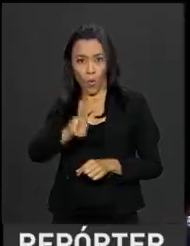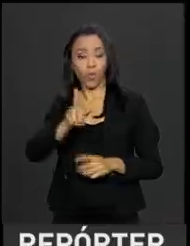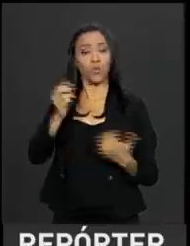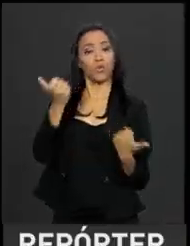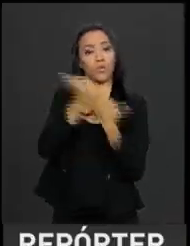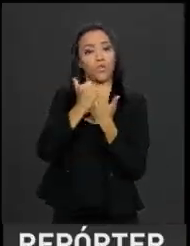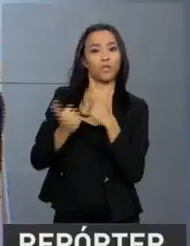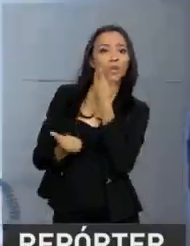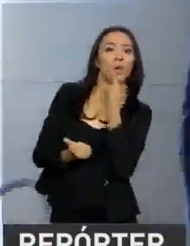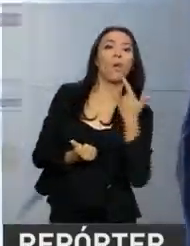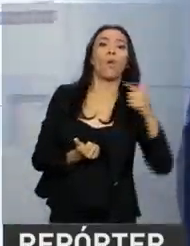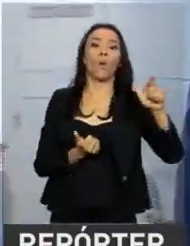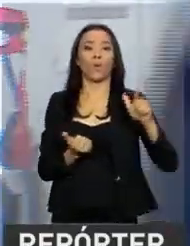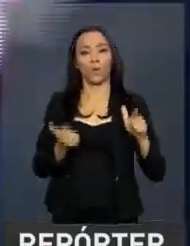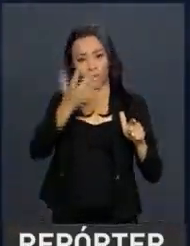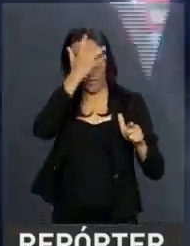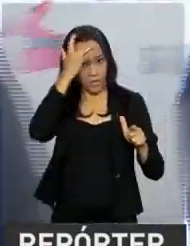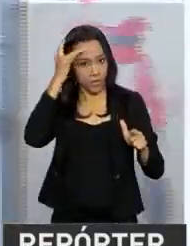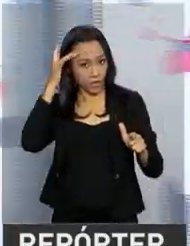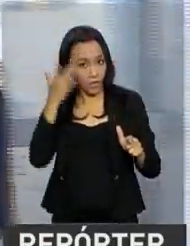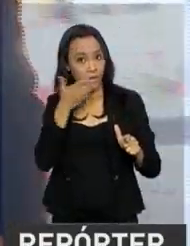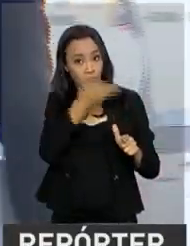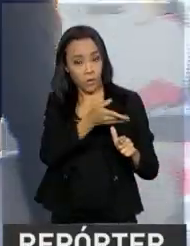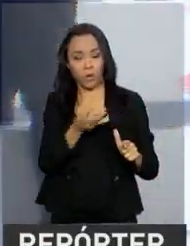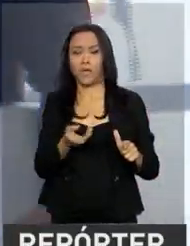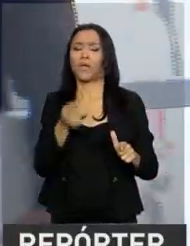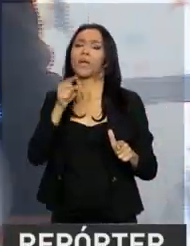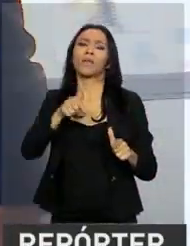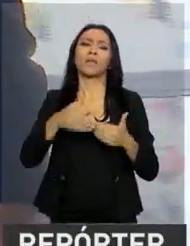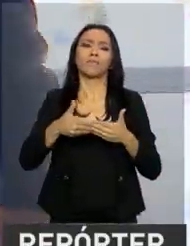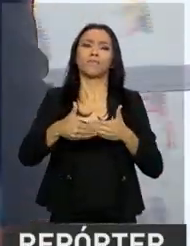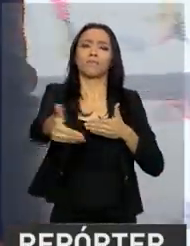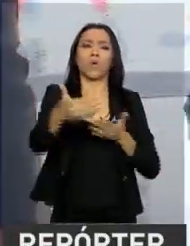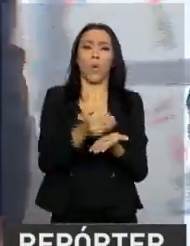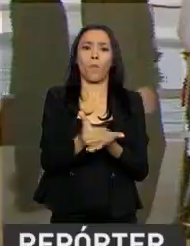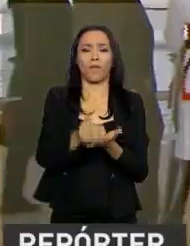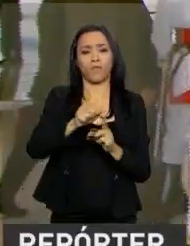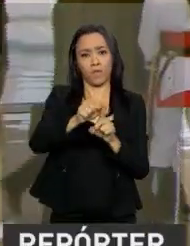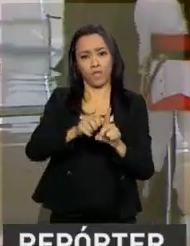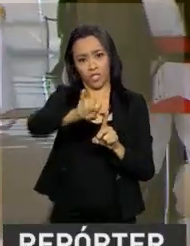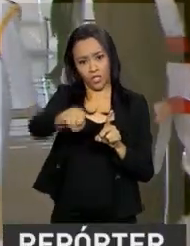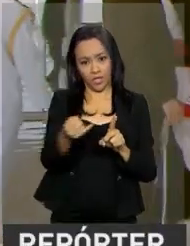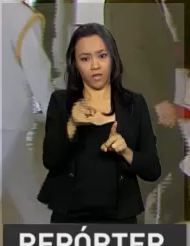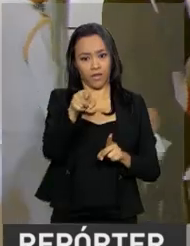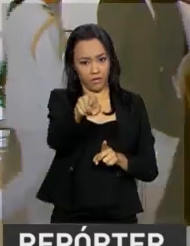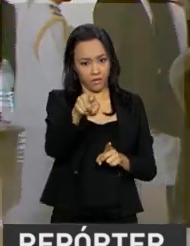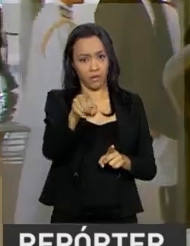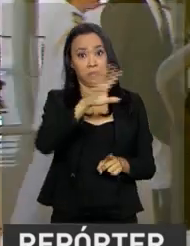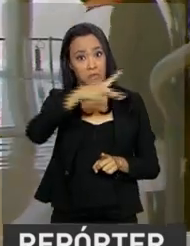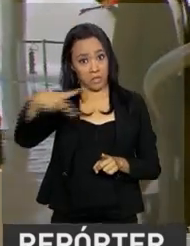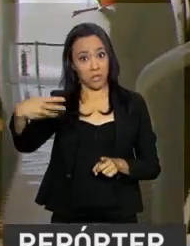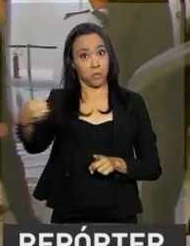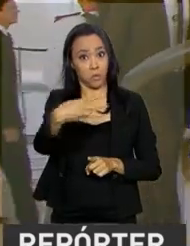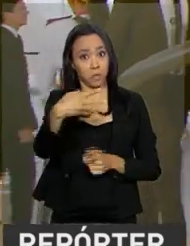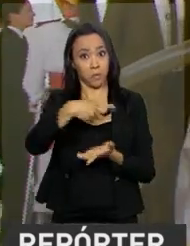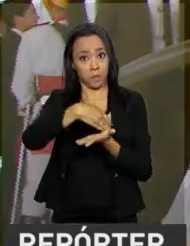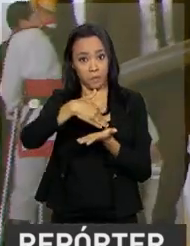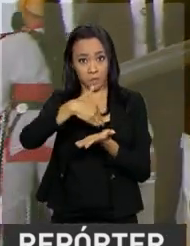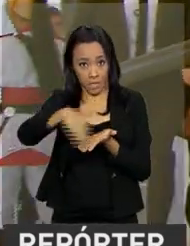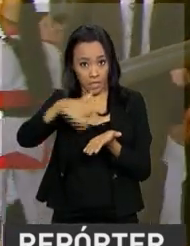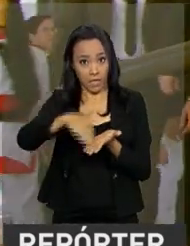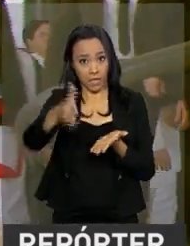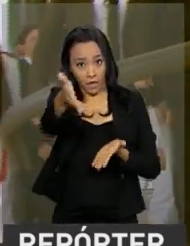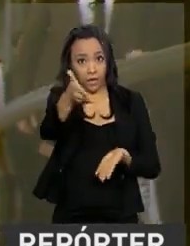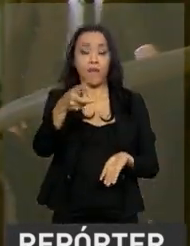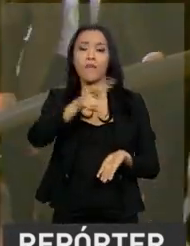o sul-coreano Ban Ki-moon à frente da ONU a partir de janeiro de 2017. O português veio ao Brasil, como você